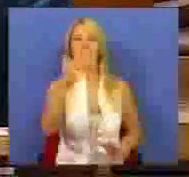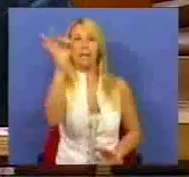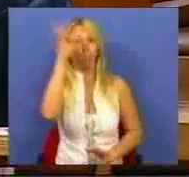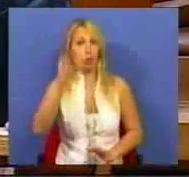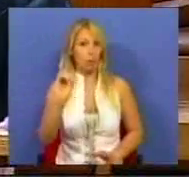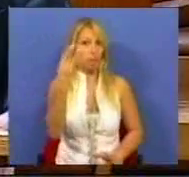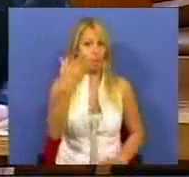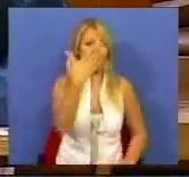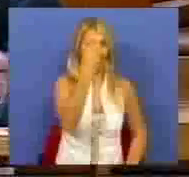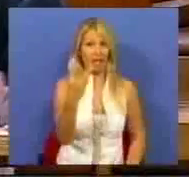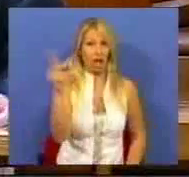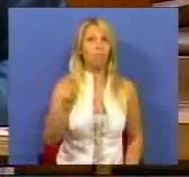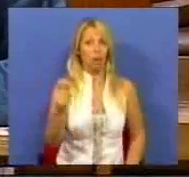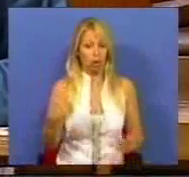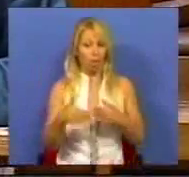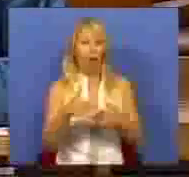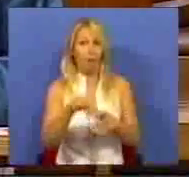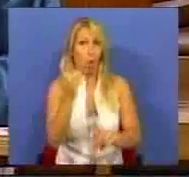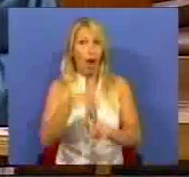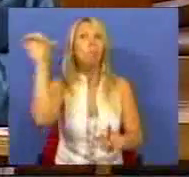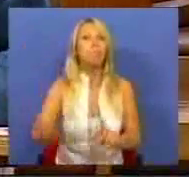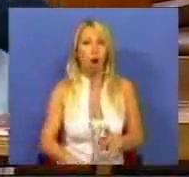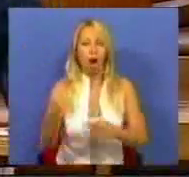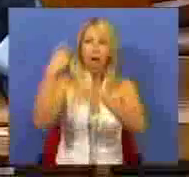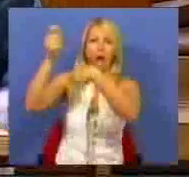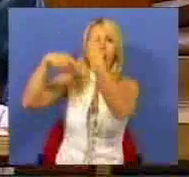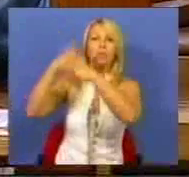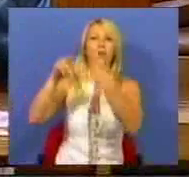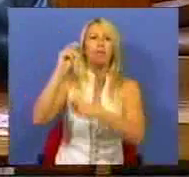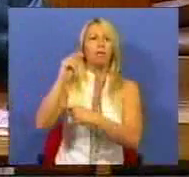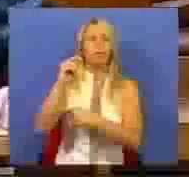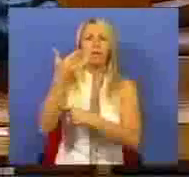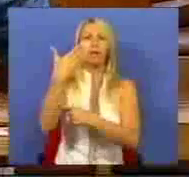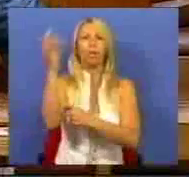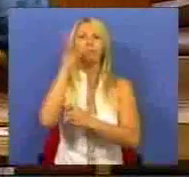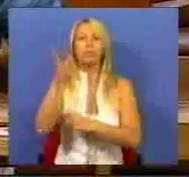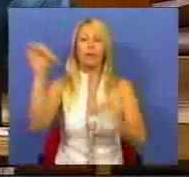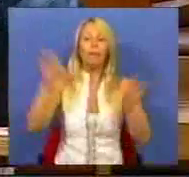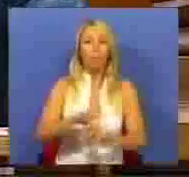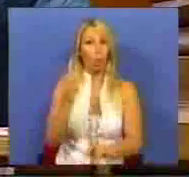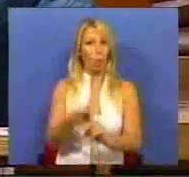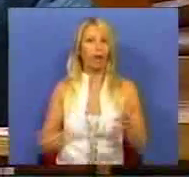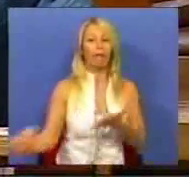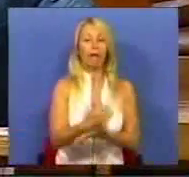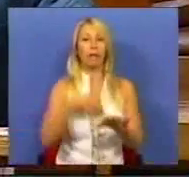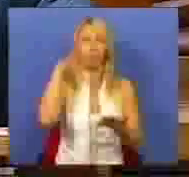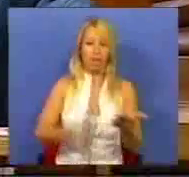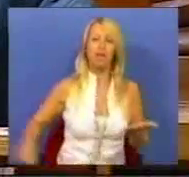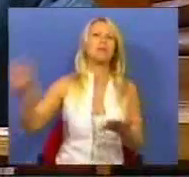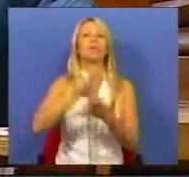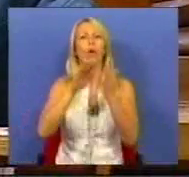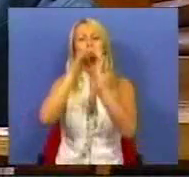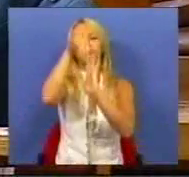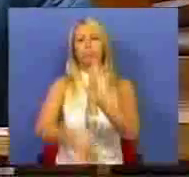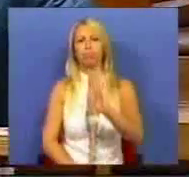ser pior este ano. As exportações caíram 21% e vai ser pior este ano. O rendimento nacional teve a maior quebra em